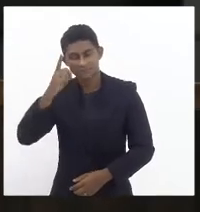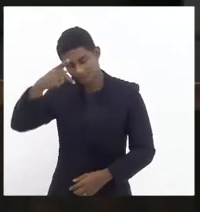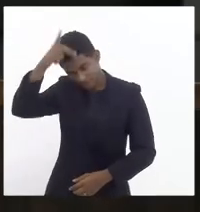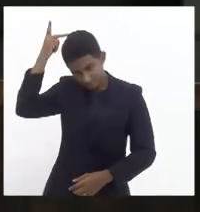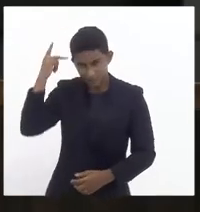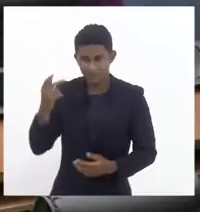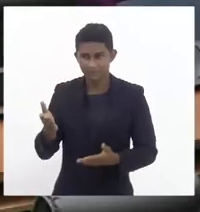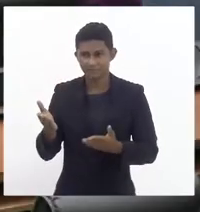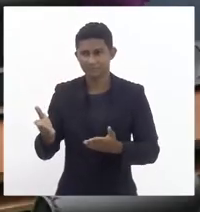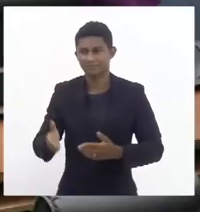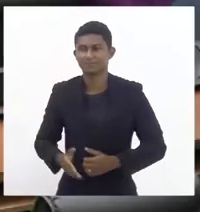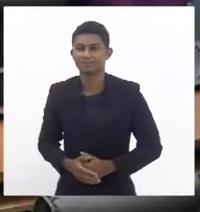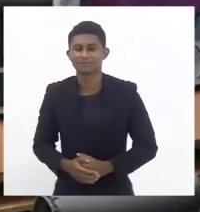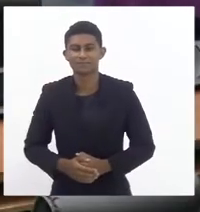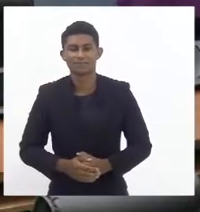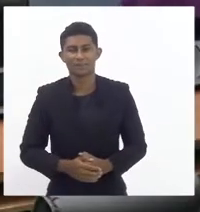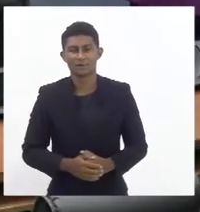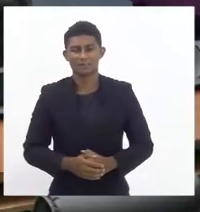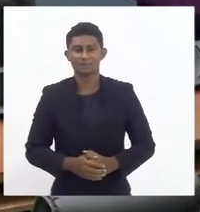Luiz Paula